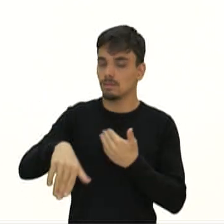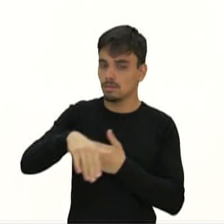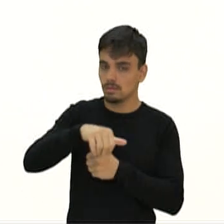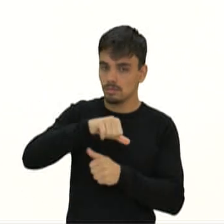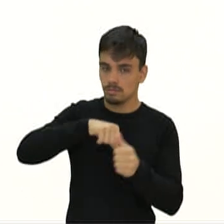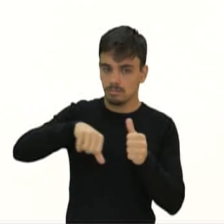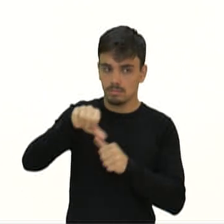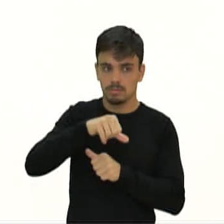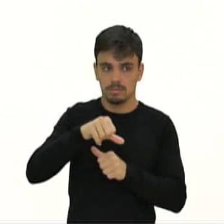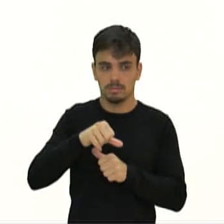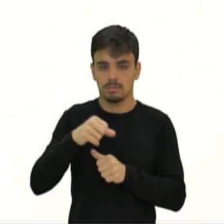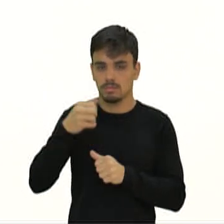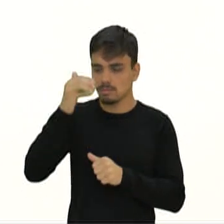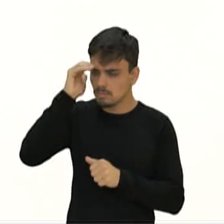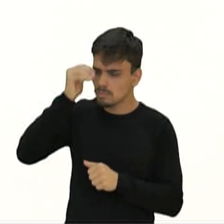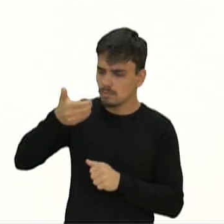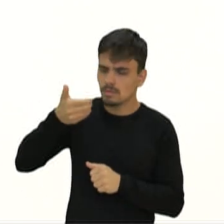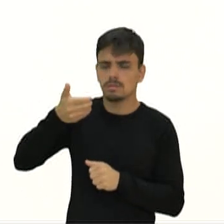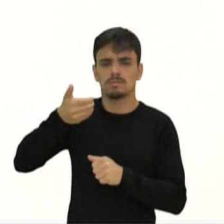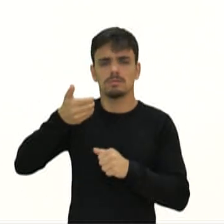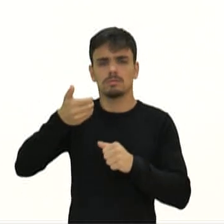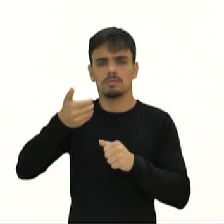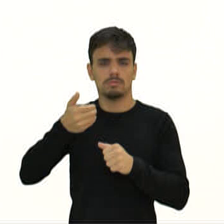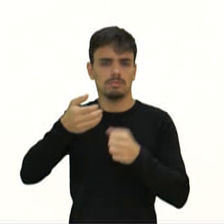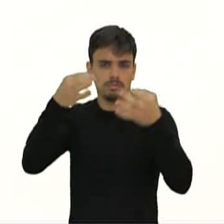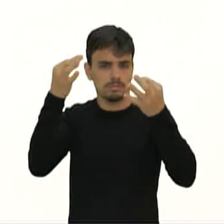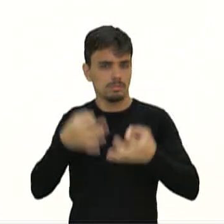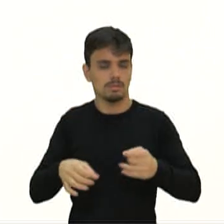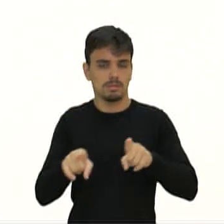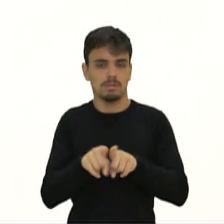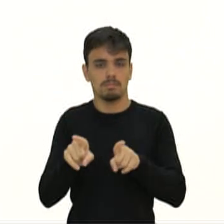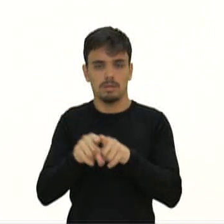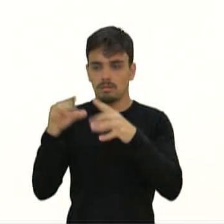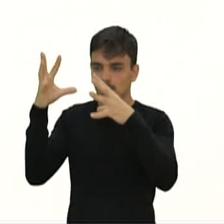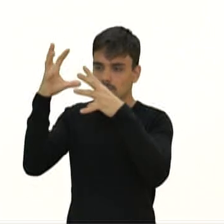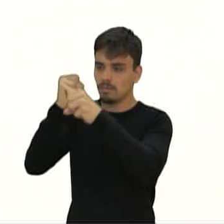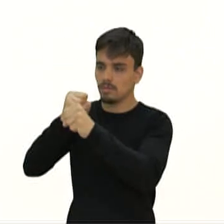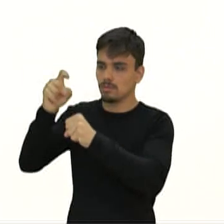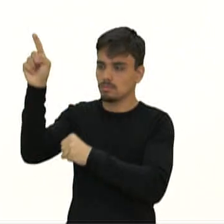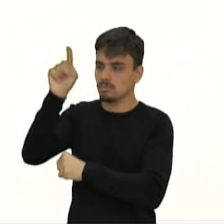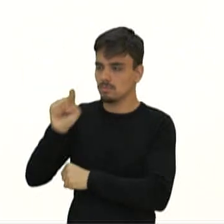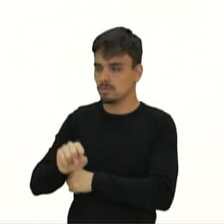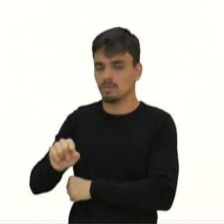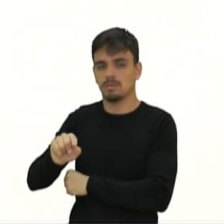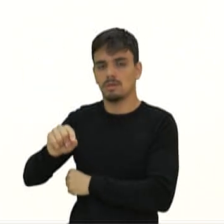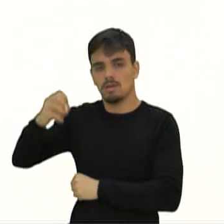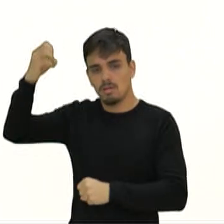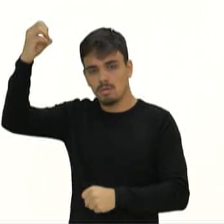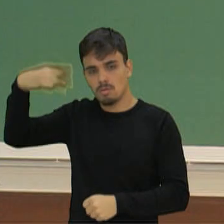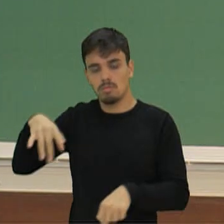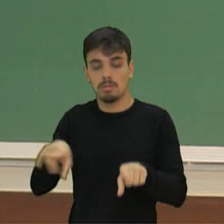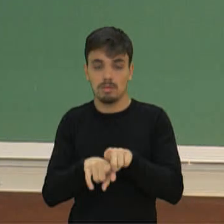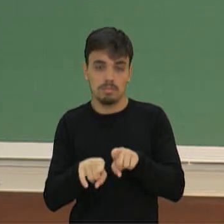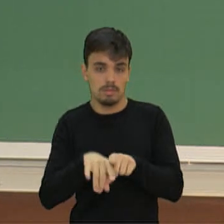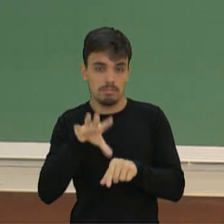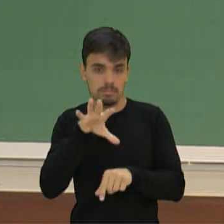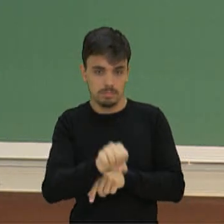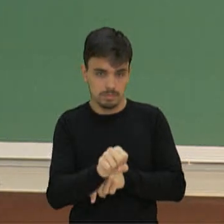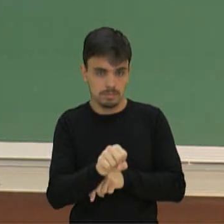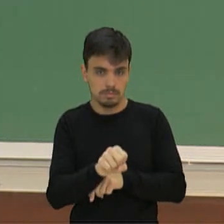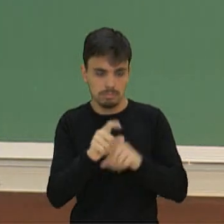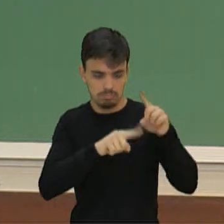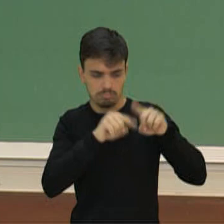maneira mais adequada, você ajuda a fechar o raio luminoso, ao qual você vai pegar esse componente e deixar